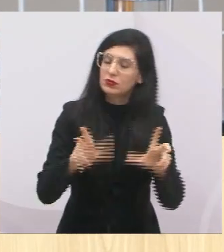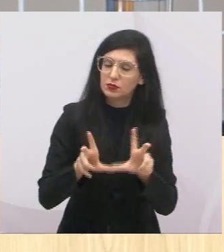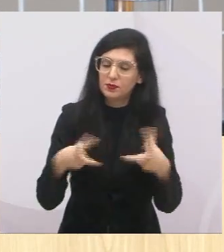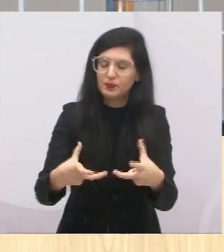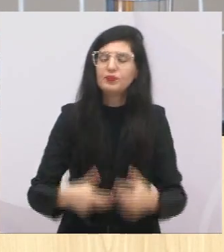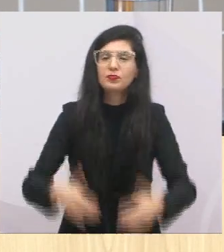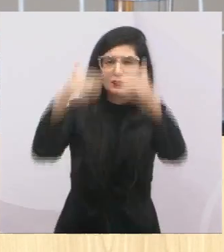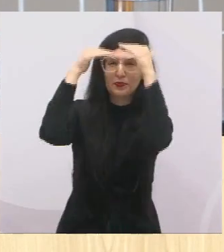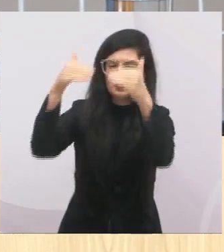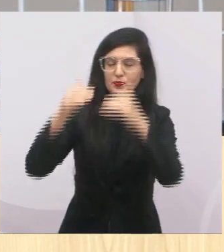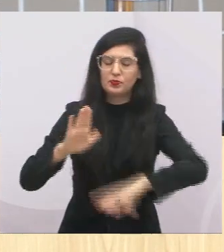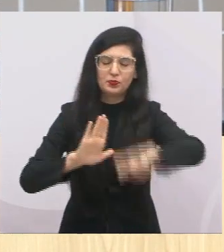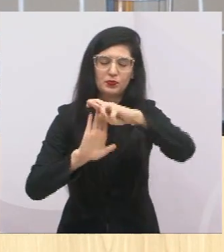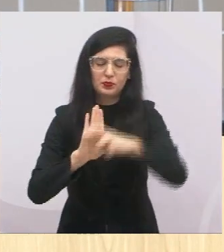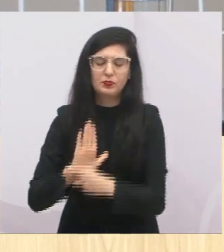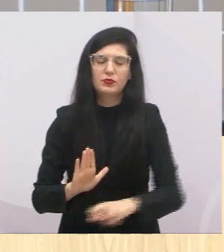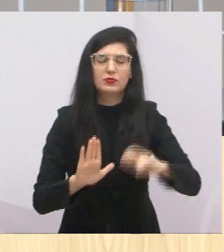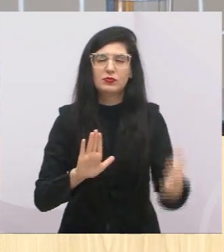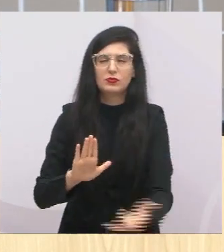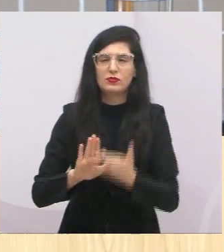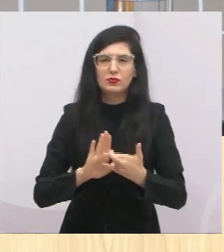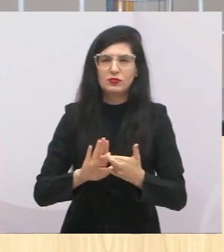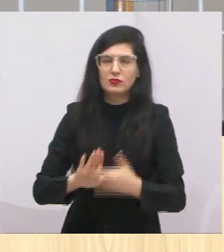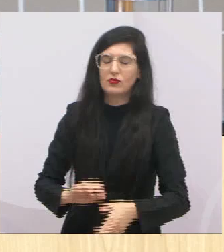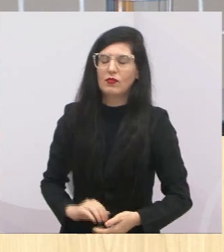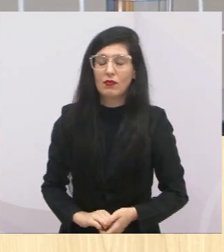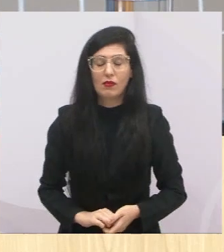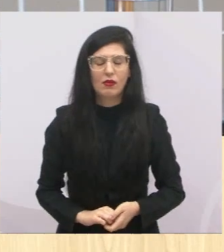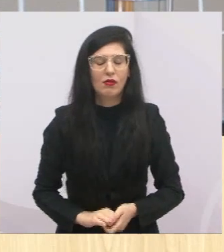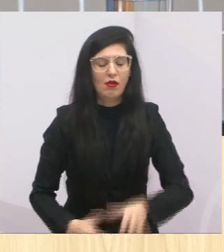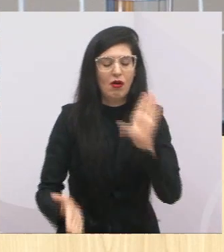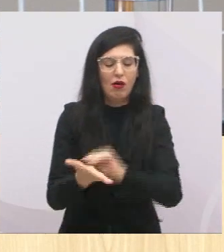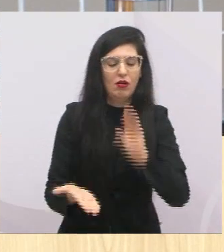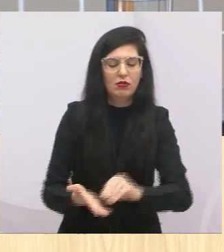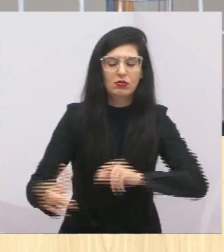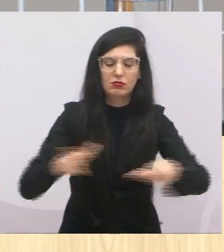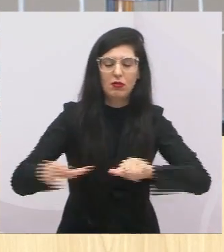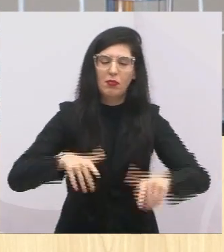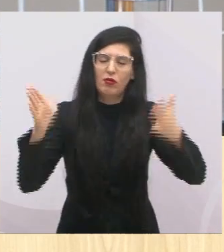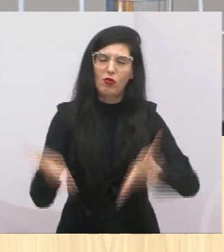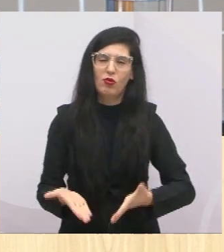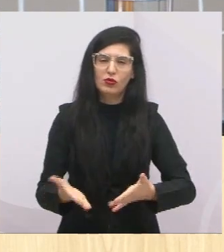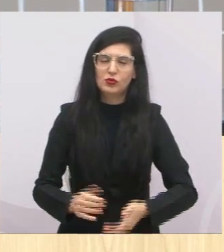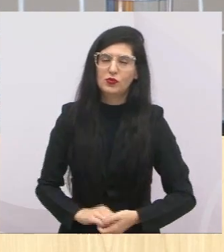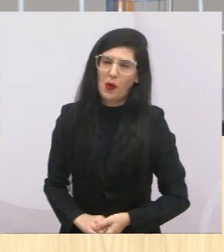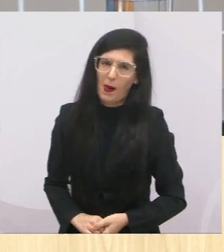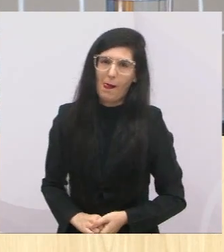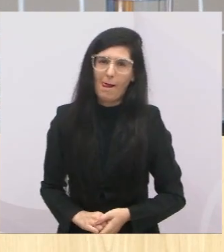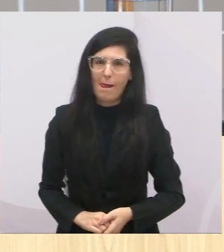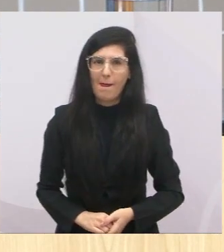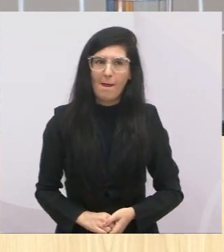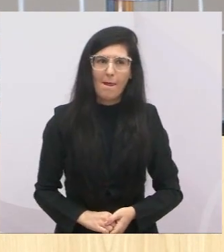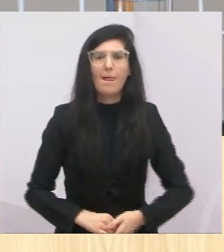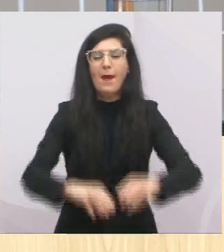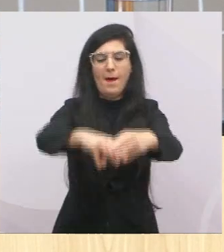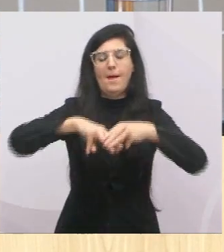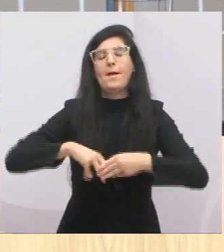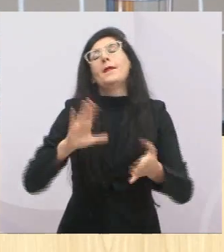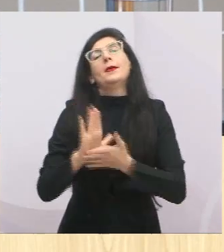as formalidades regimentais, seja constado na ata dos trabalhos dessa sessão o registro de